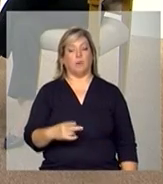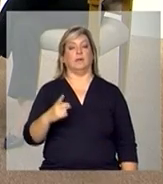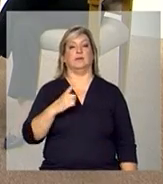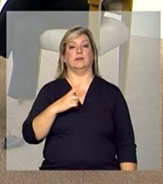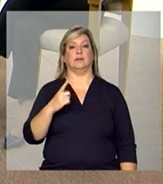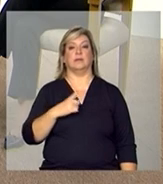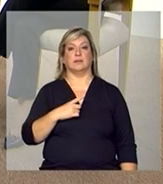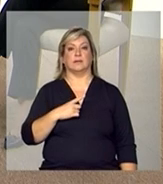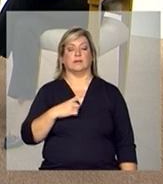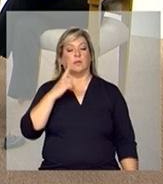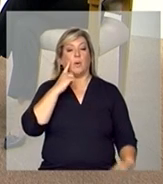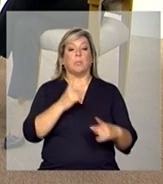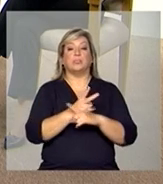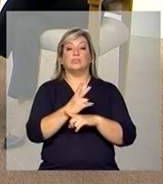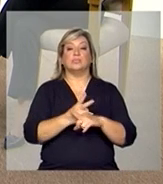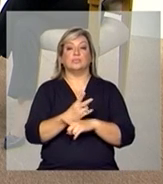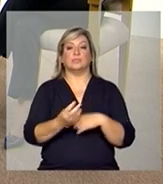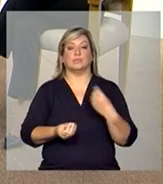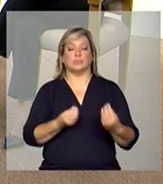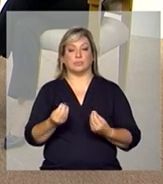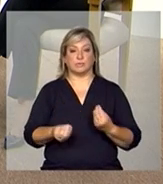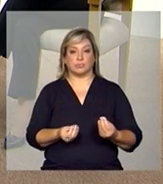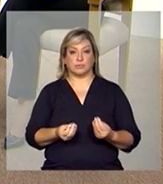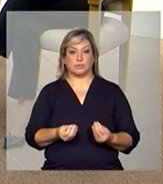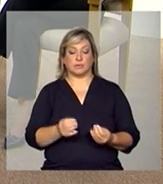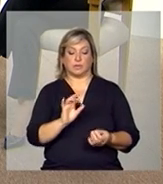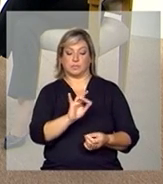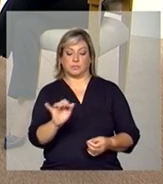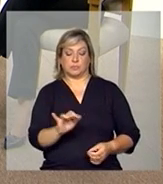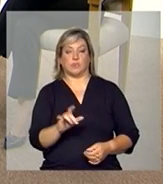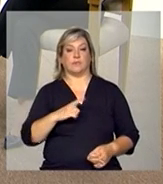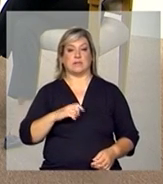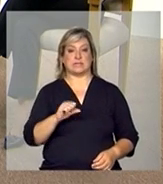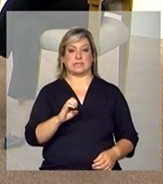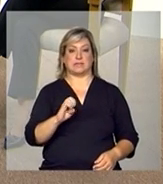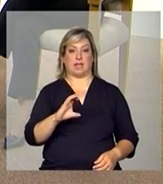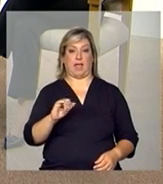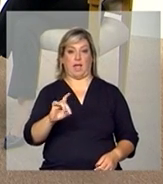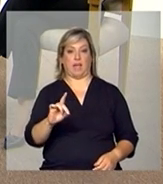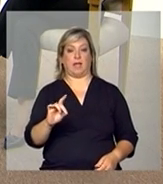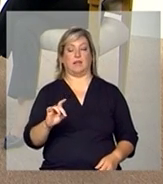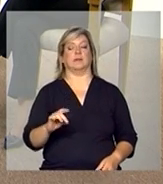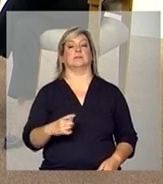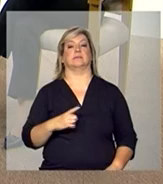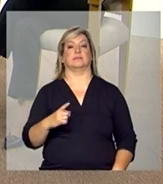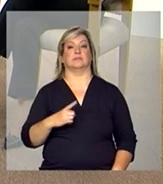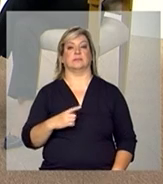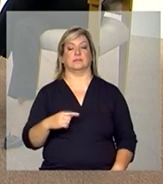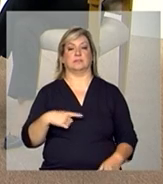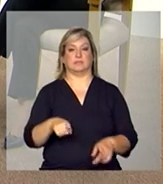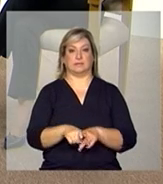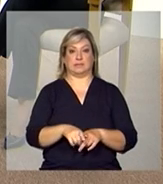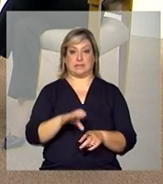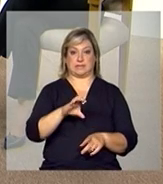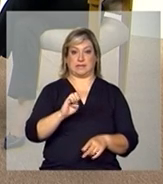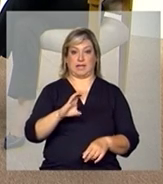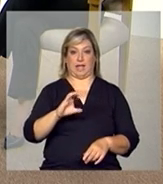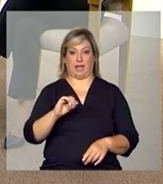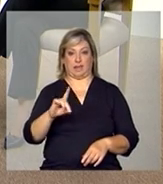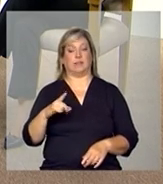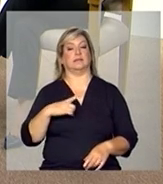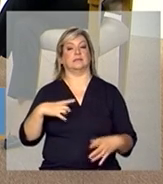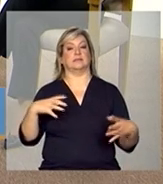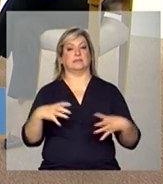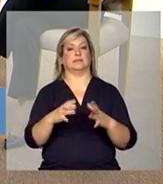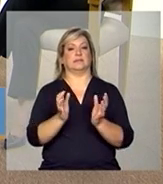mecanismos de busca eh por exemplo digitando lá CAD C CAD espaço MDS primeiro